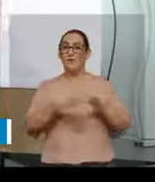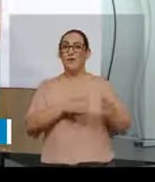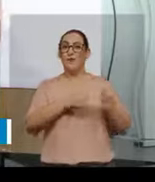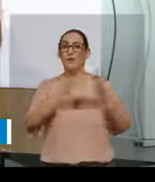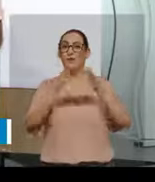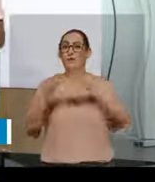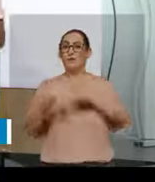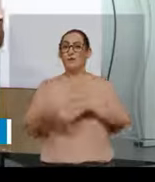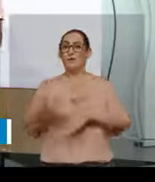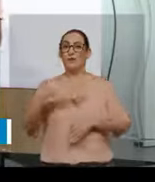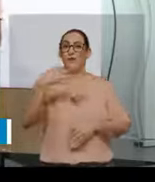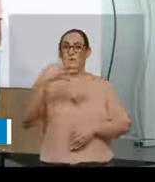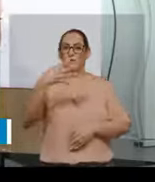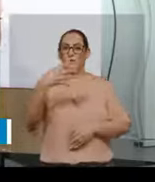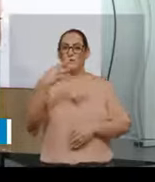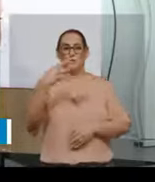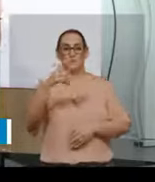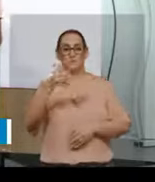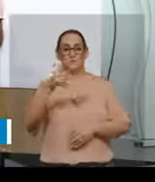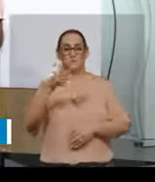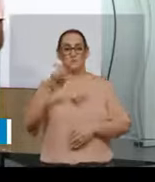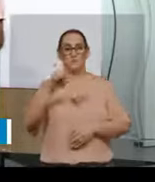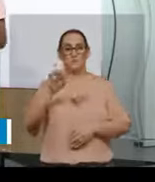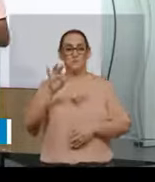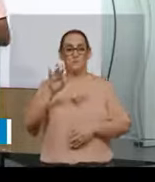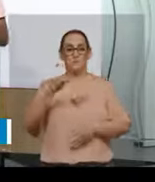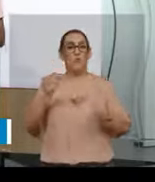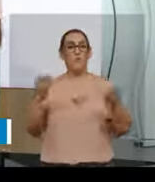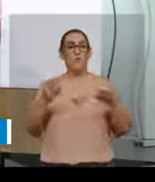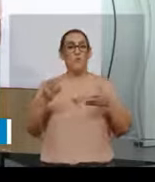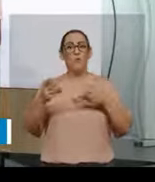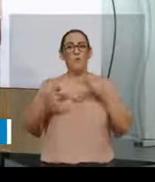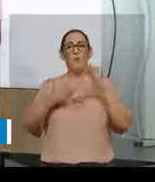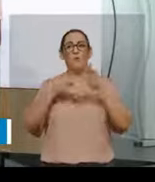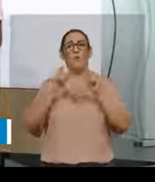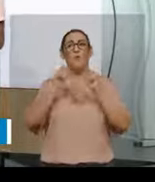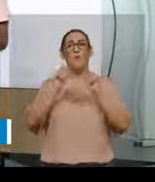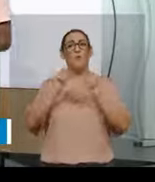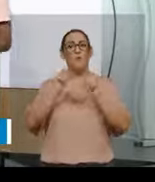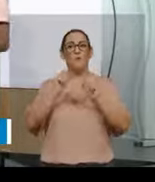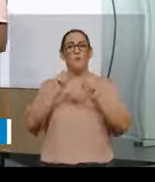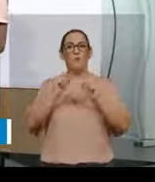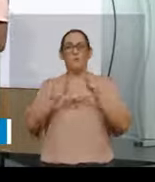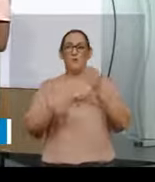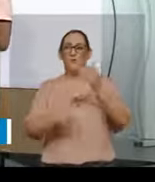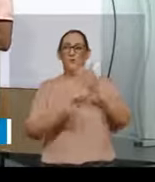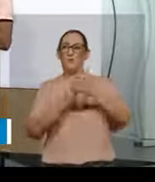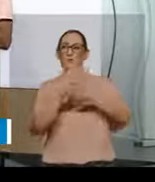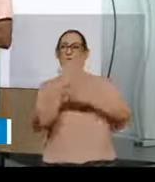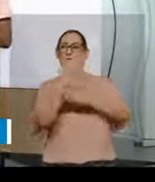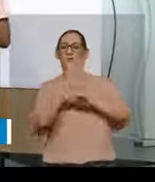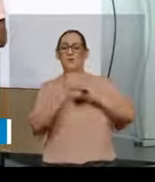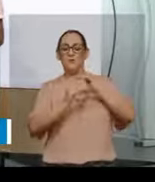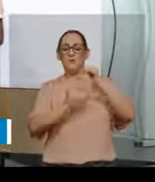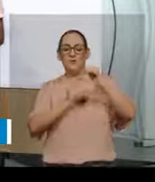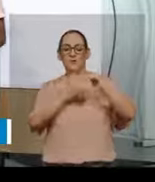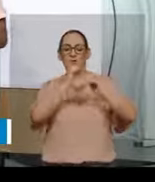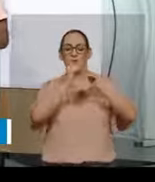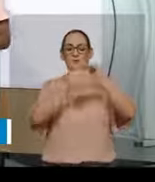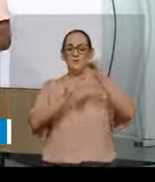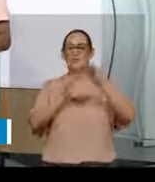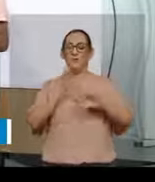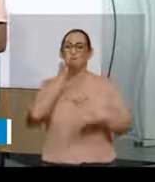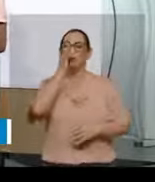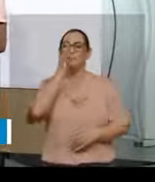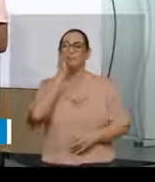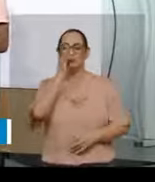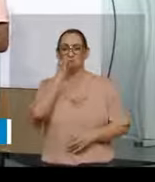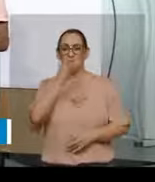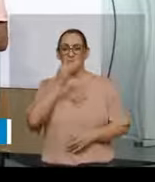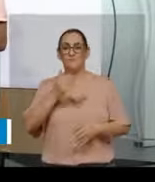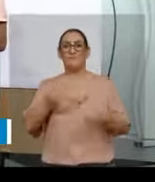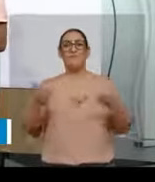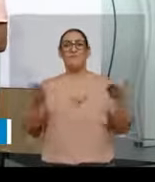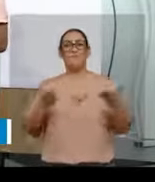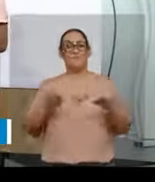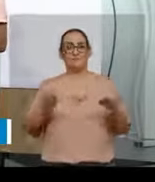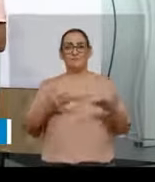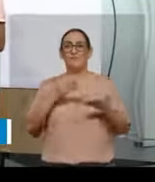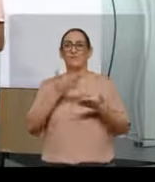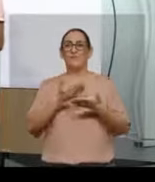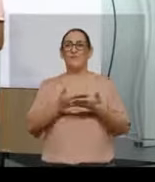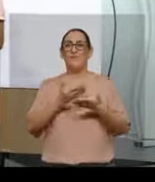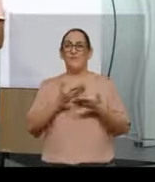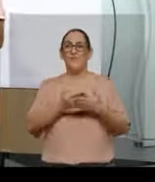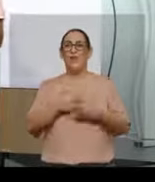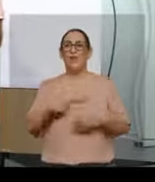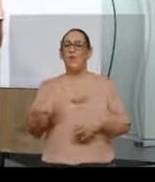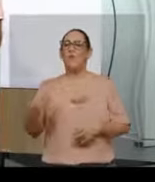falaremos sobre a origem e a evolução das plantas. Na aula de hoje, nós vamos